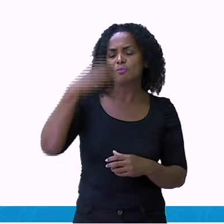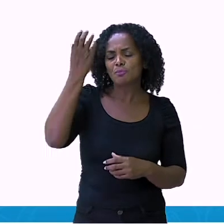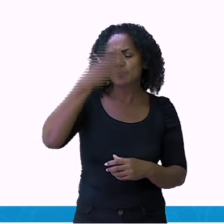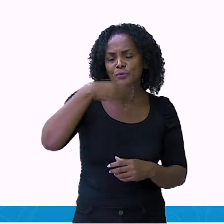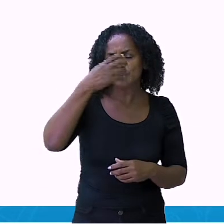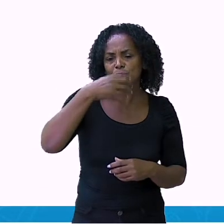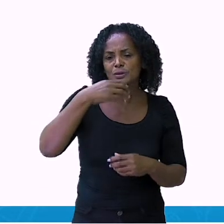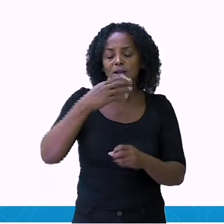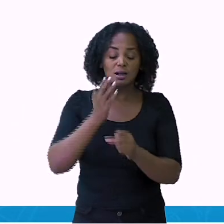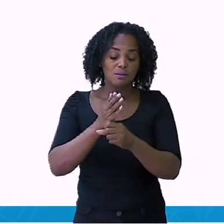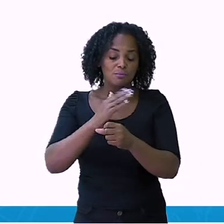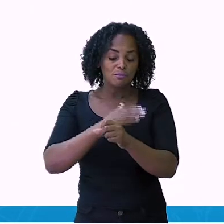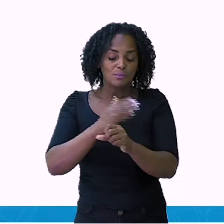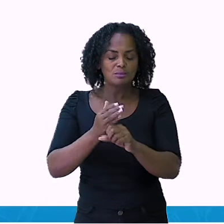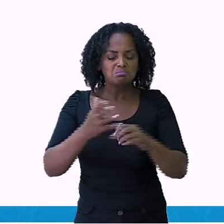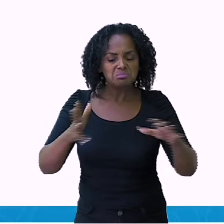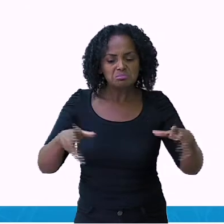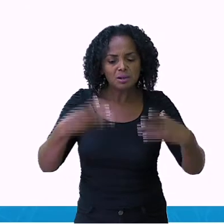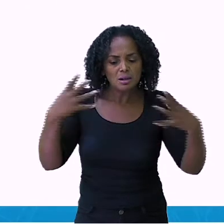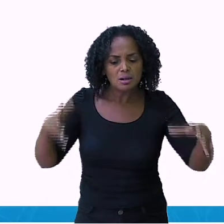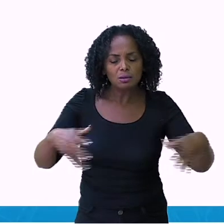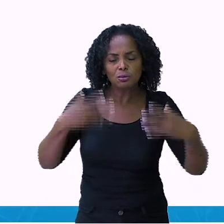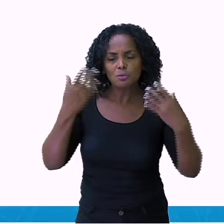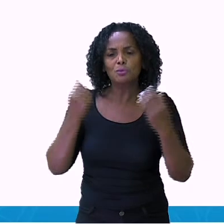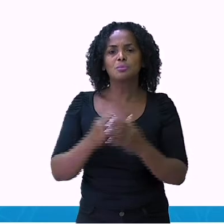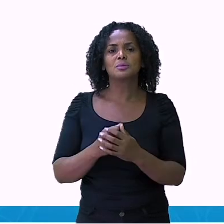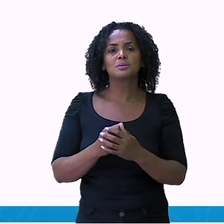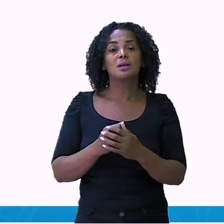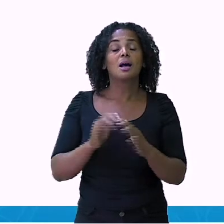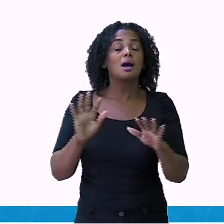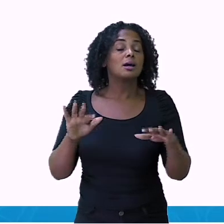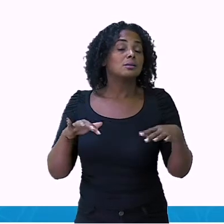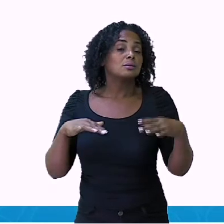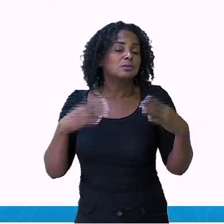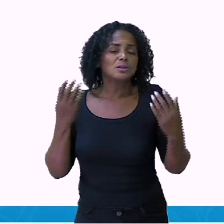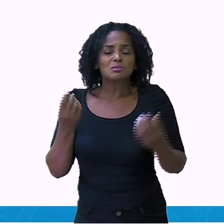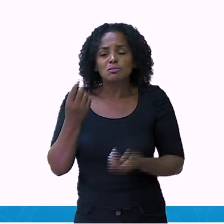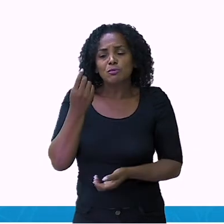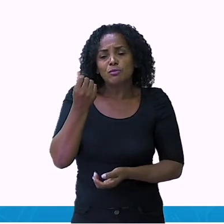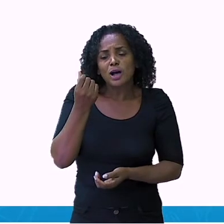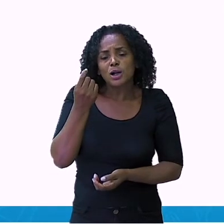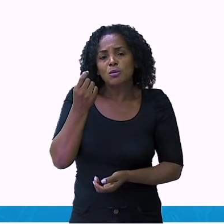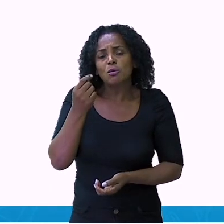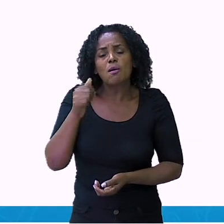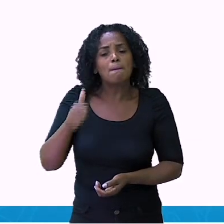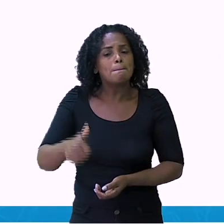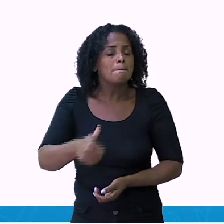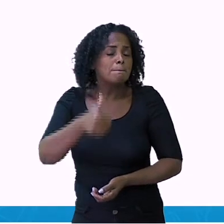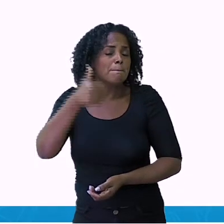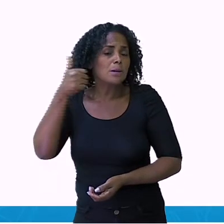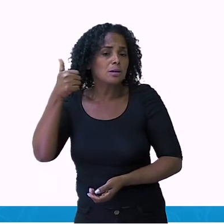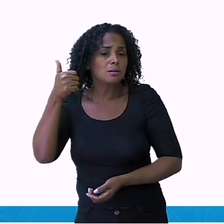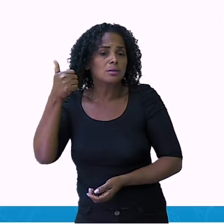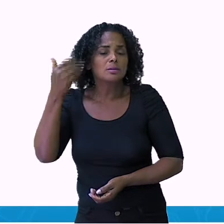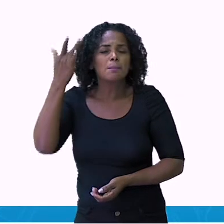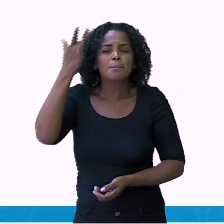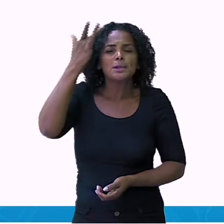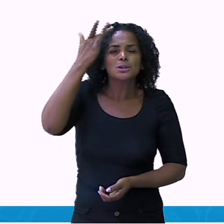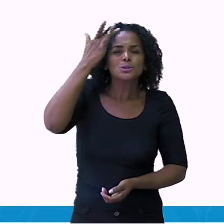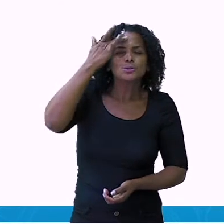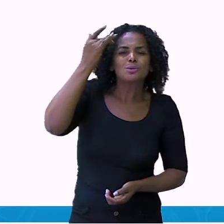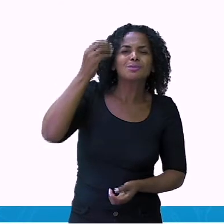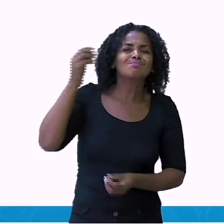frutas, verduras, legumes, né? Às vezes até com um preço mais em conta, porque essa pessoa veio lá